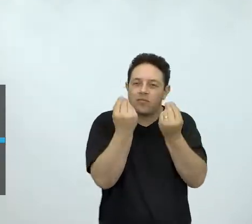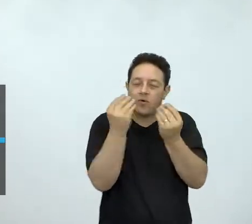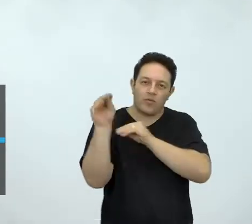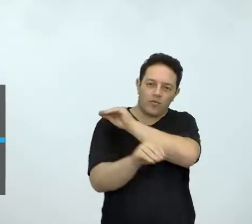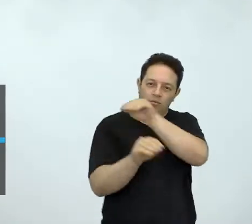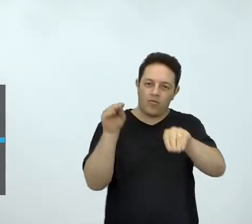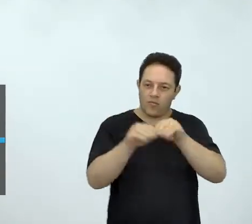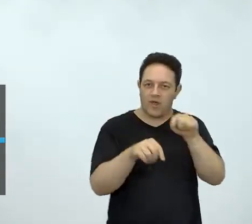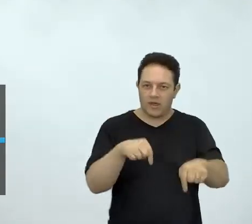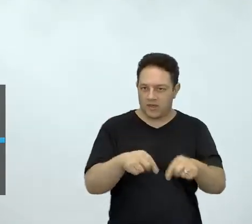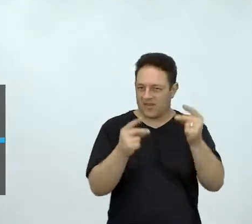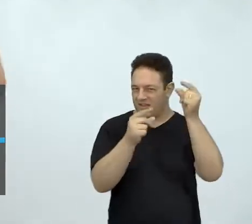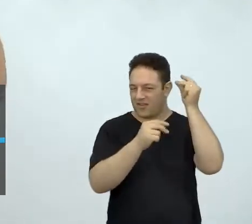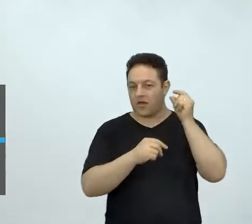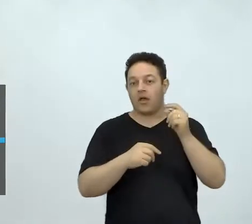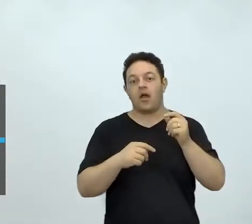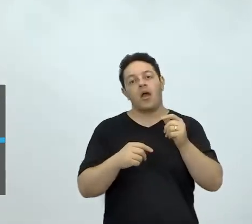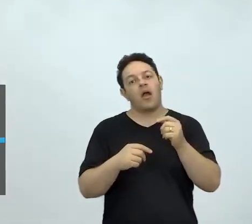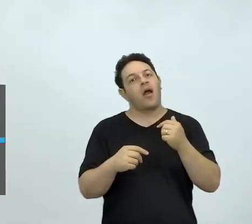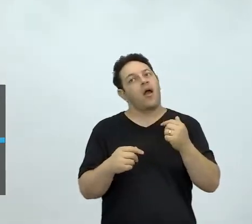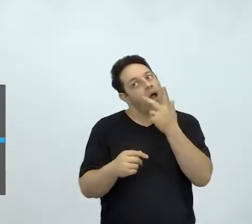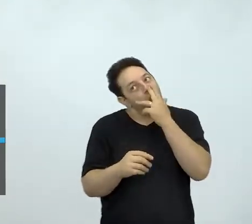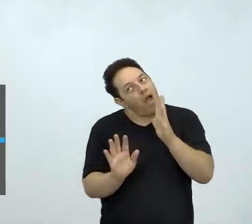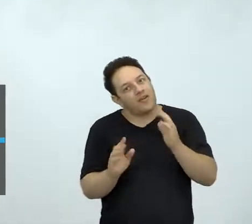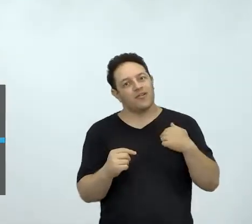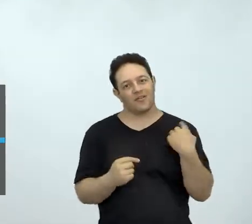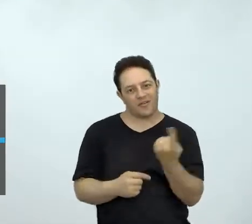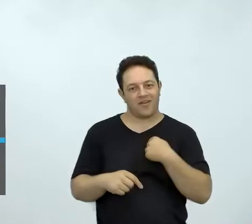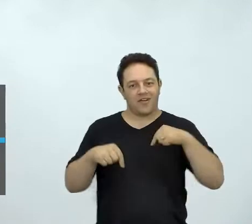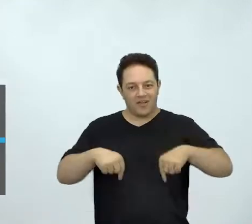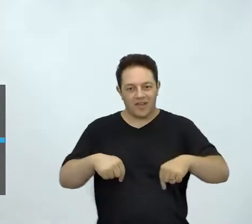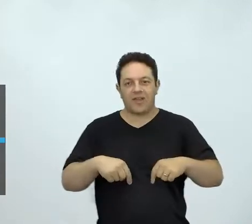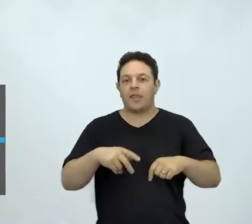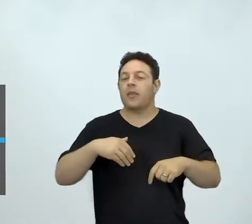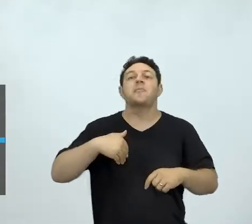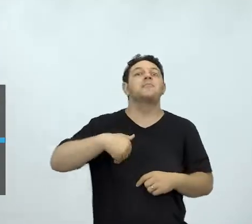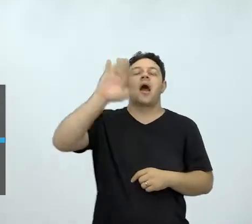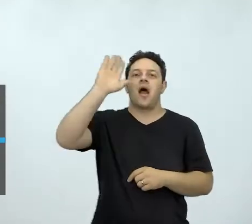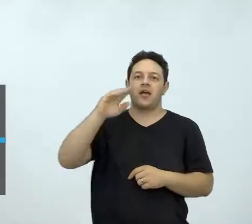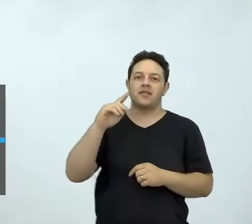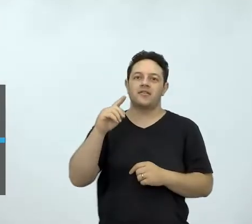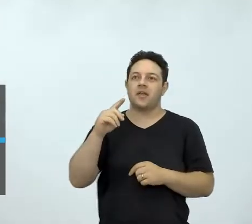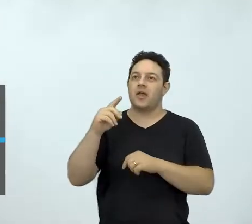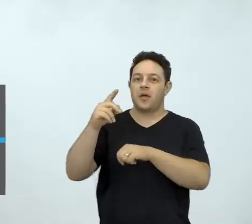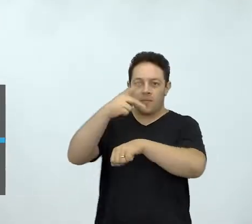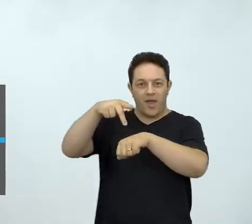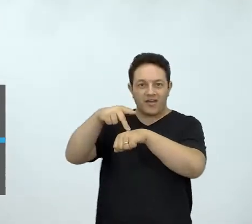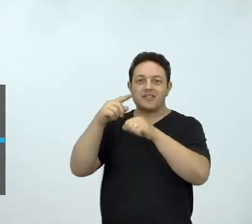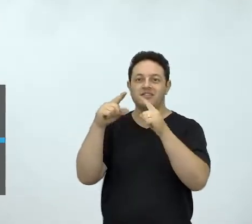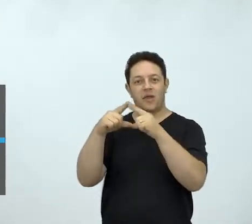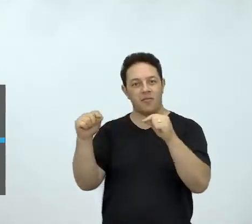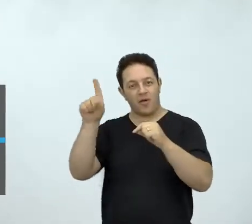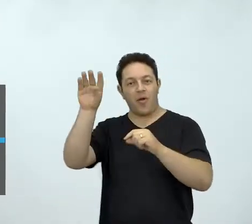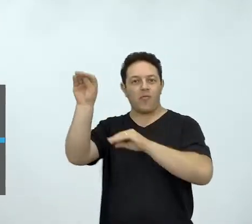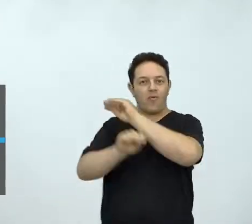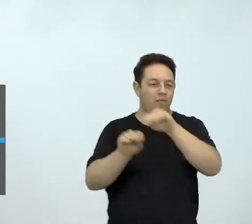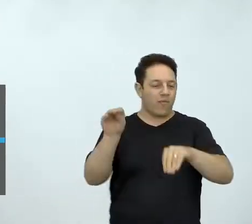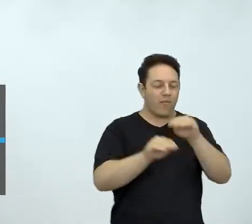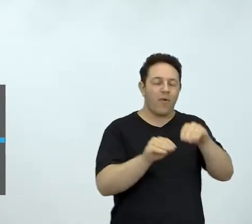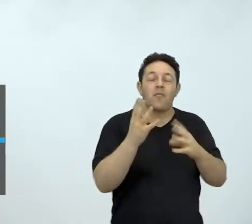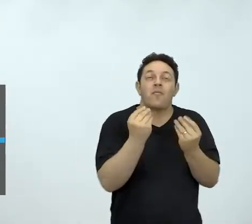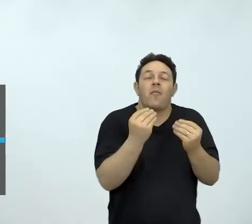na verdade, ainda acho que somos, né? A maior colônia japonesa fora do Japão. Esse bairro, ele